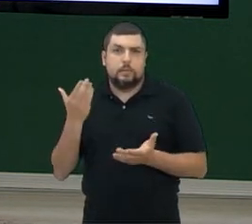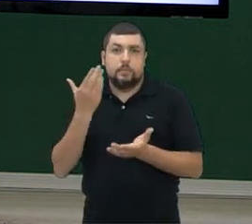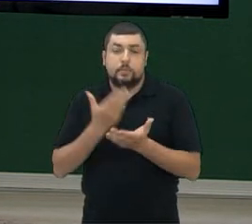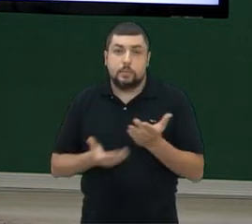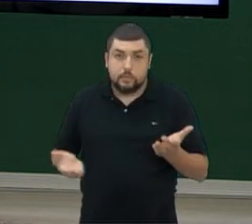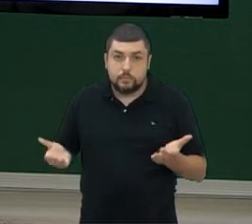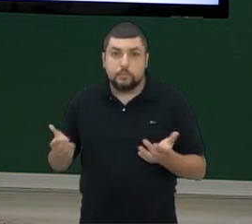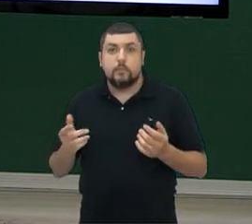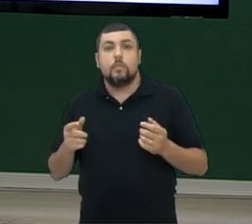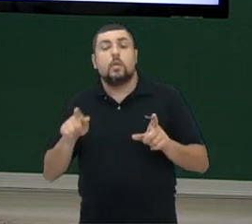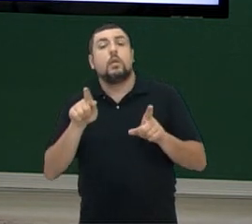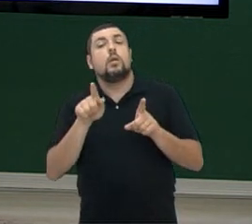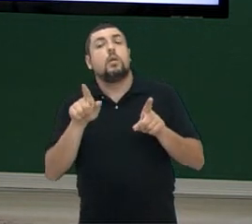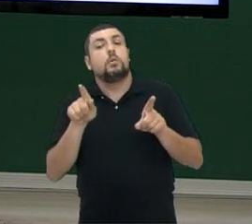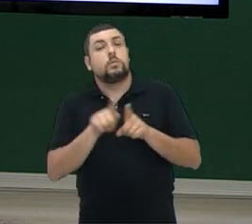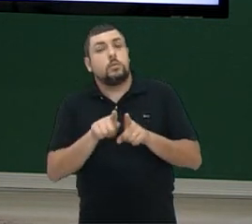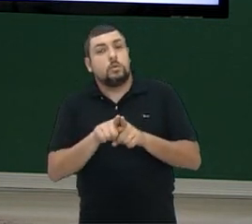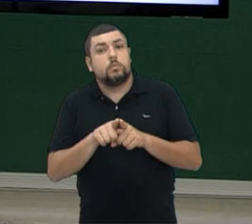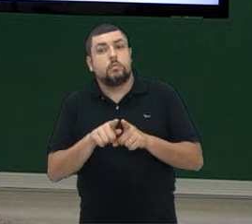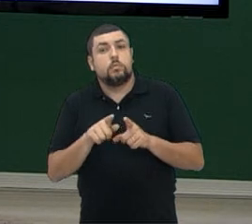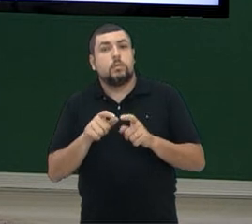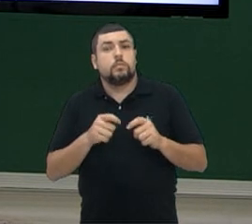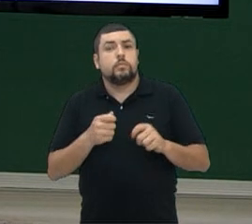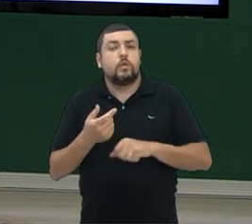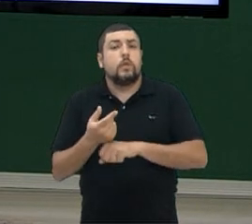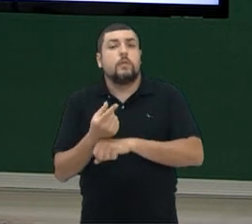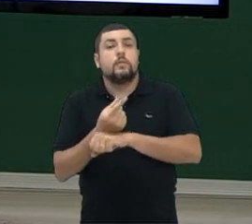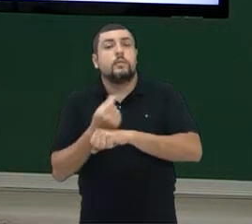podem se enfraquecendo financeiramente.